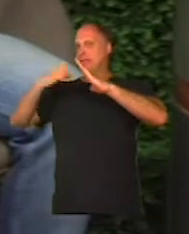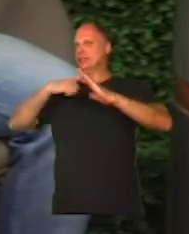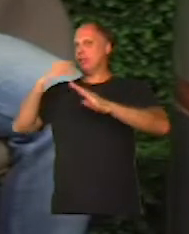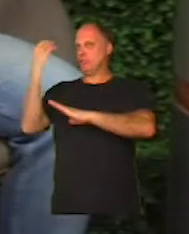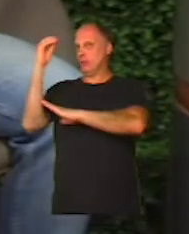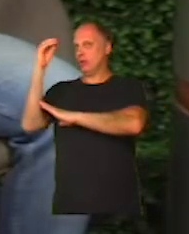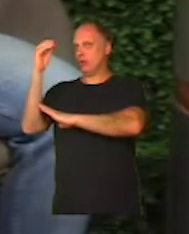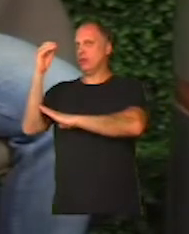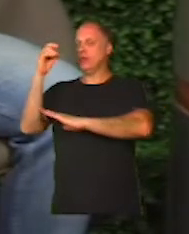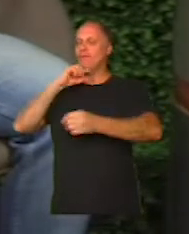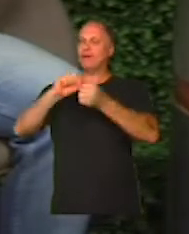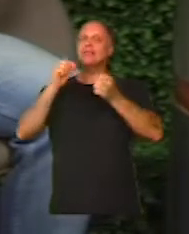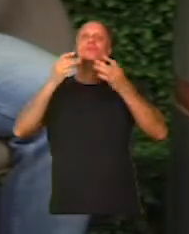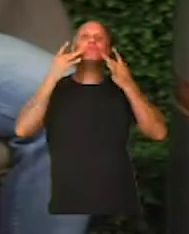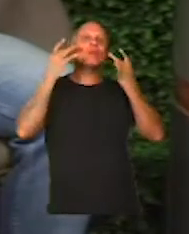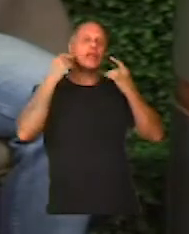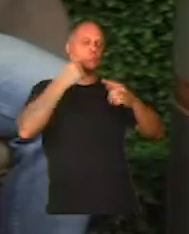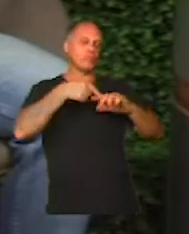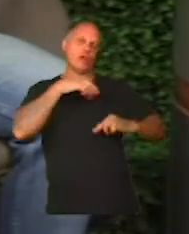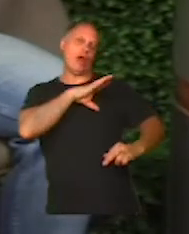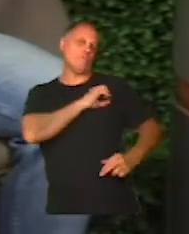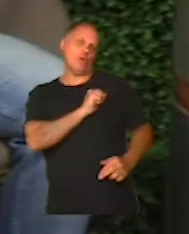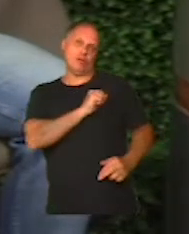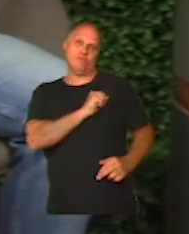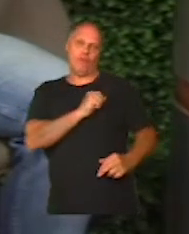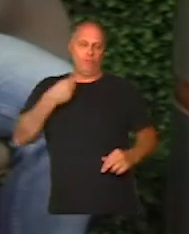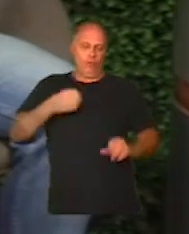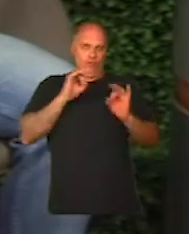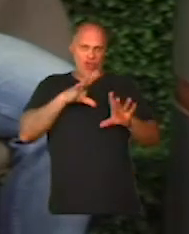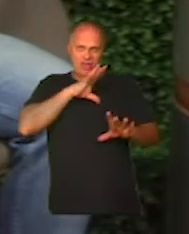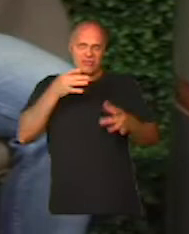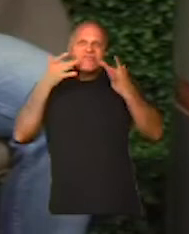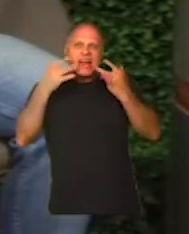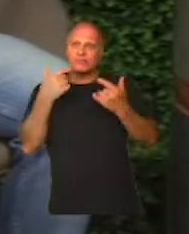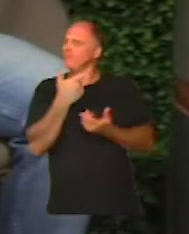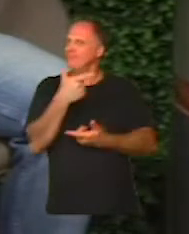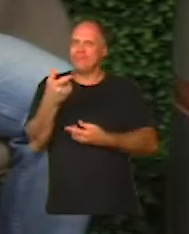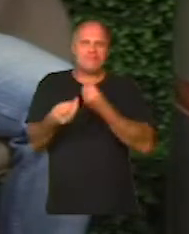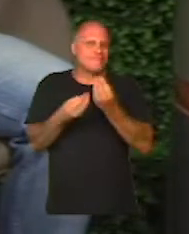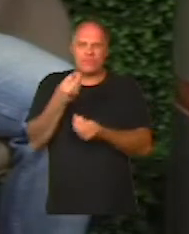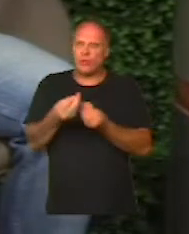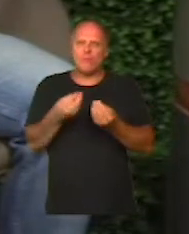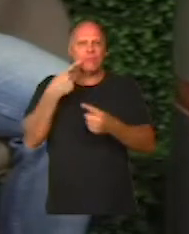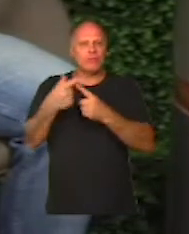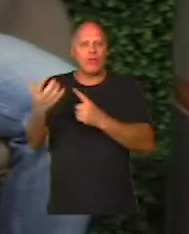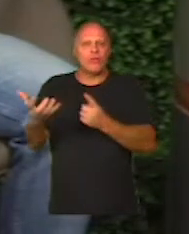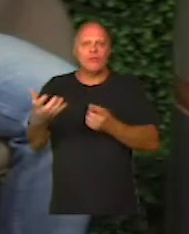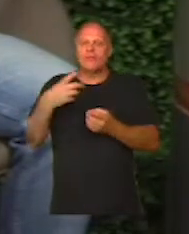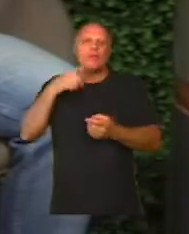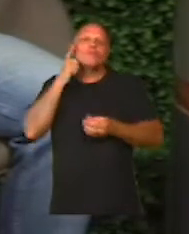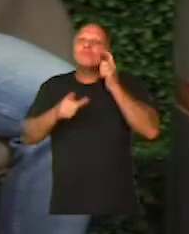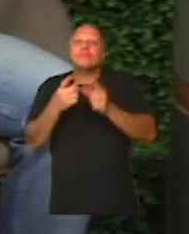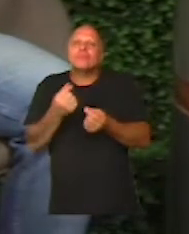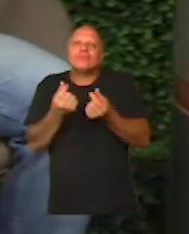do teatro. Eu faço teatro por amor, porque a gente não tem incentivo. Não tem. O único incentivo que nós tivemos é a Secult, né?